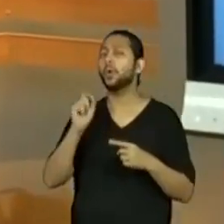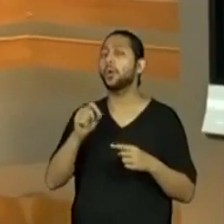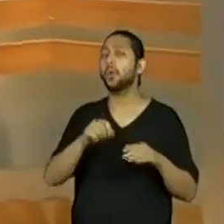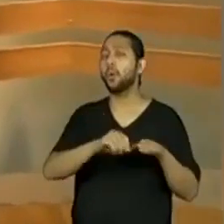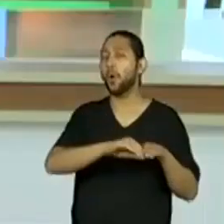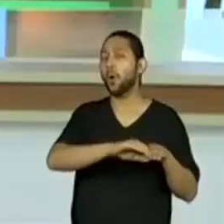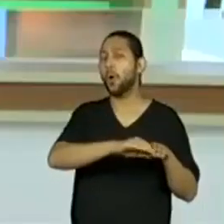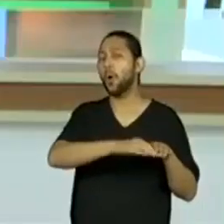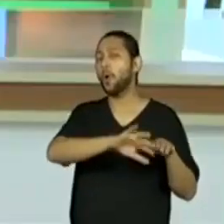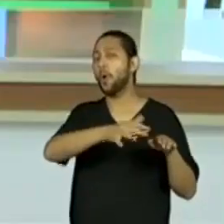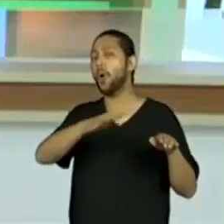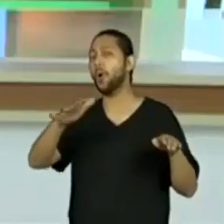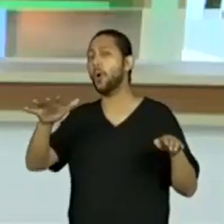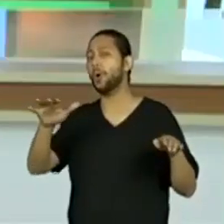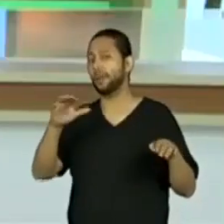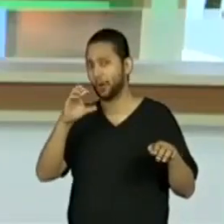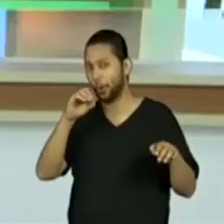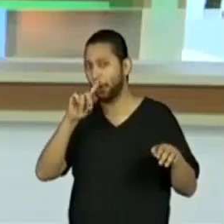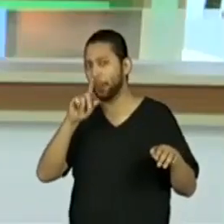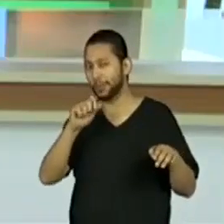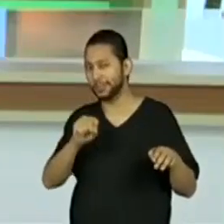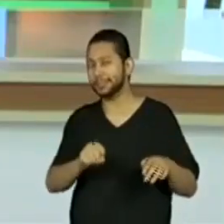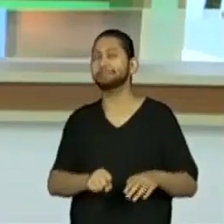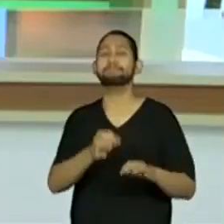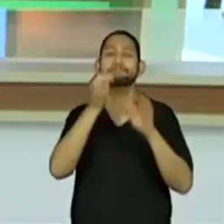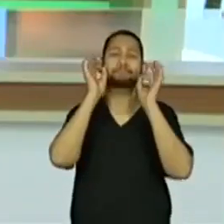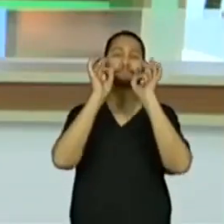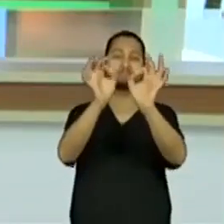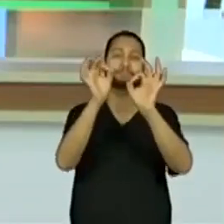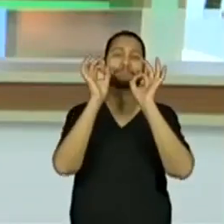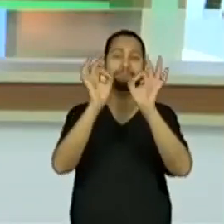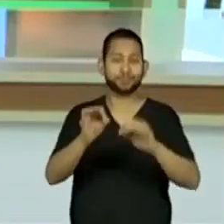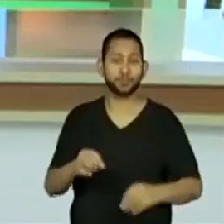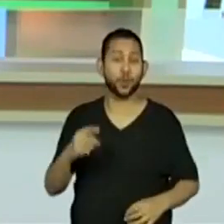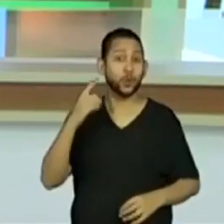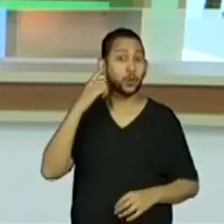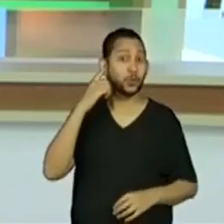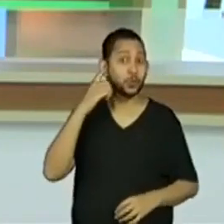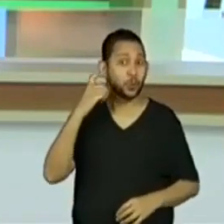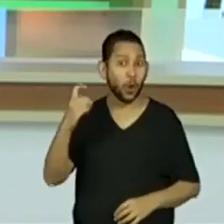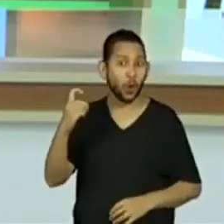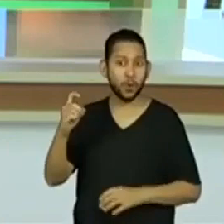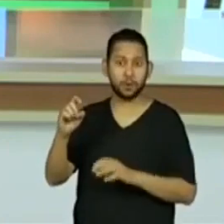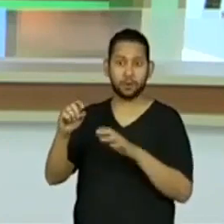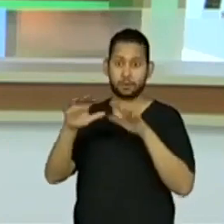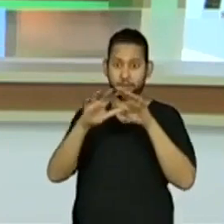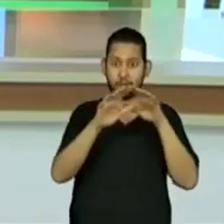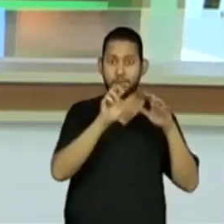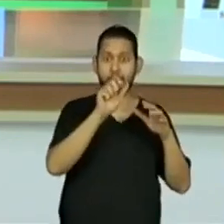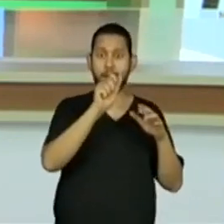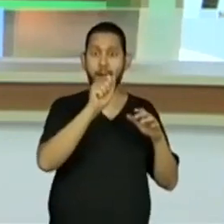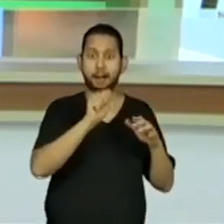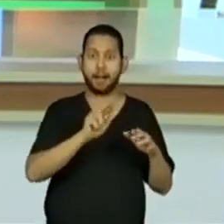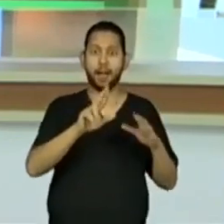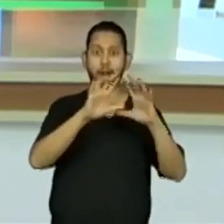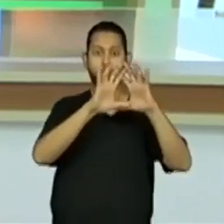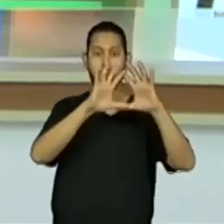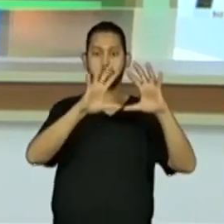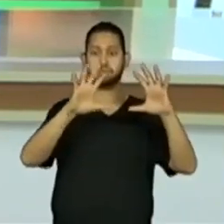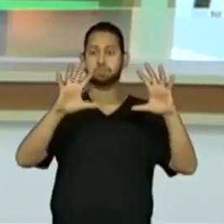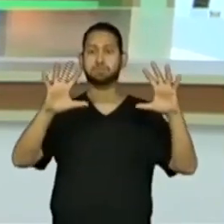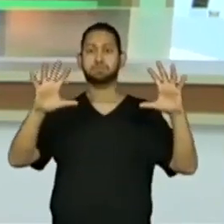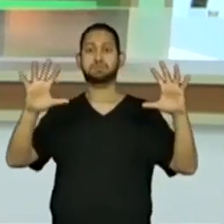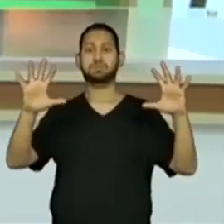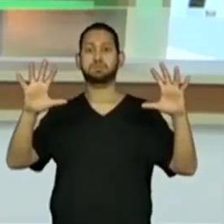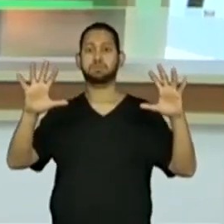sonoras? Sim, Arthur. O som são ondas sonoras que se propagam, se espalham,